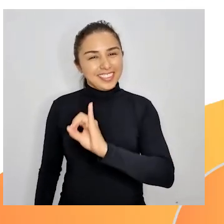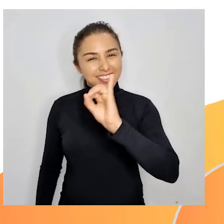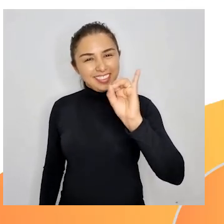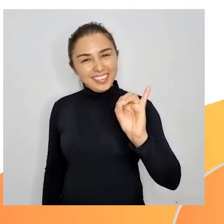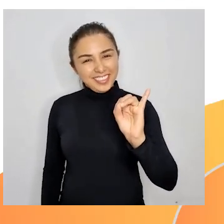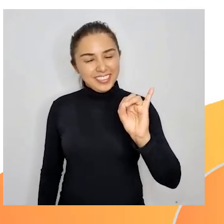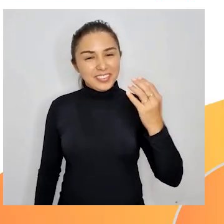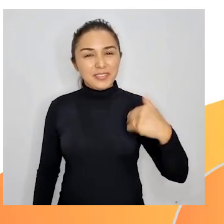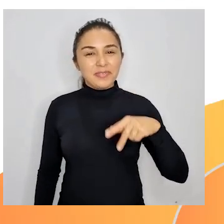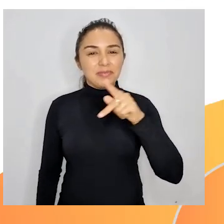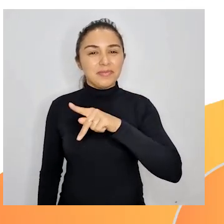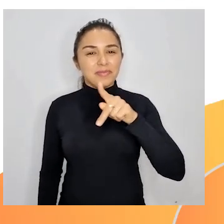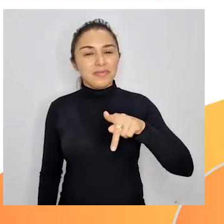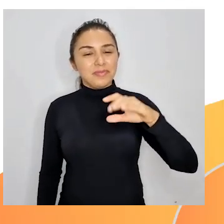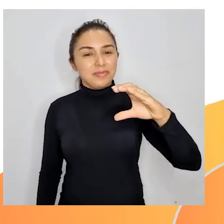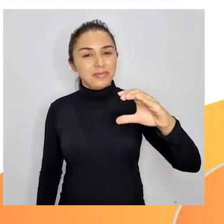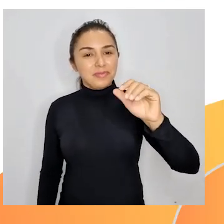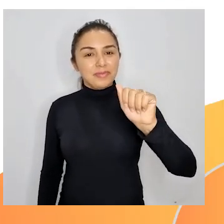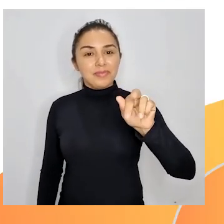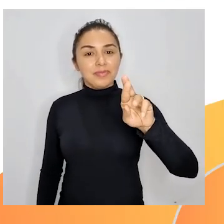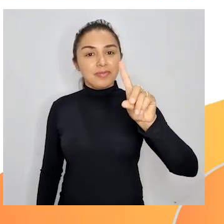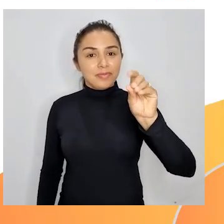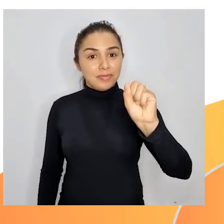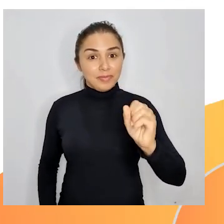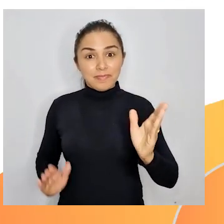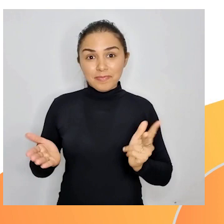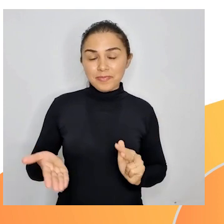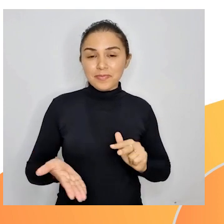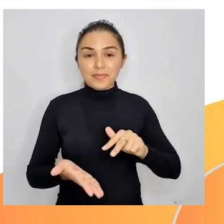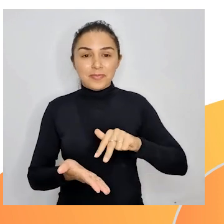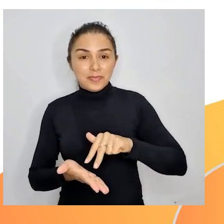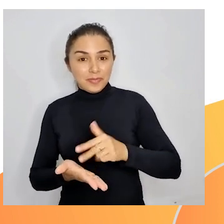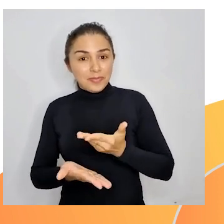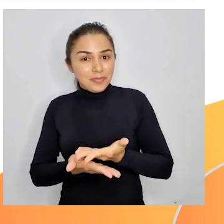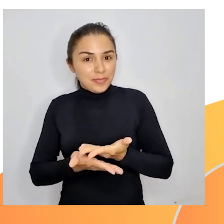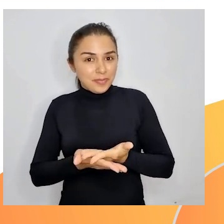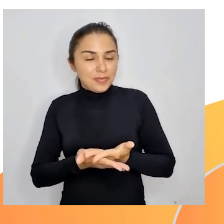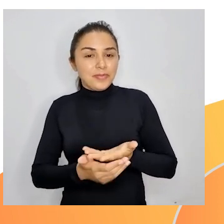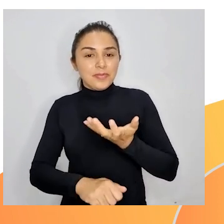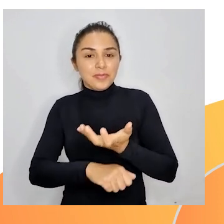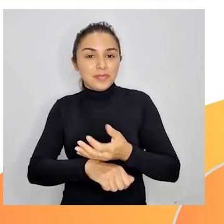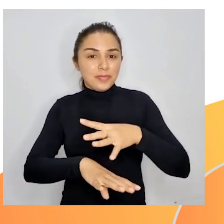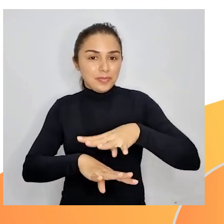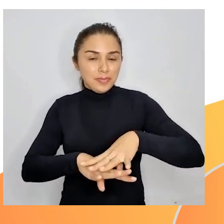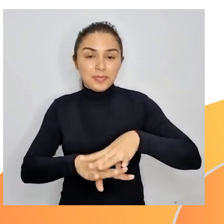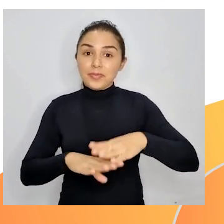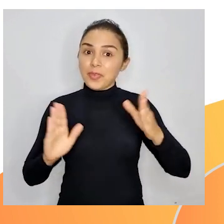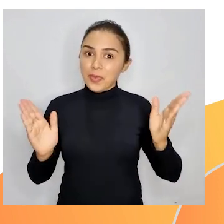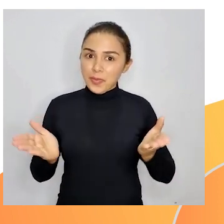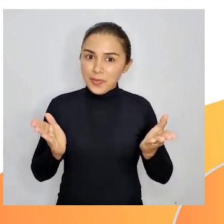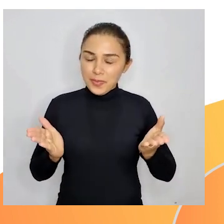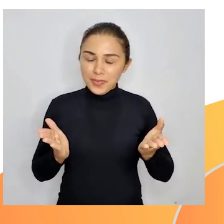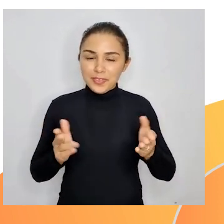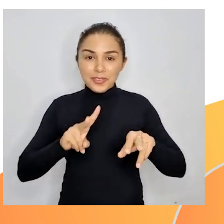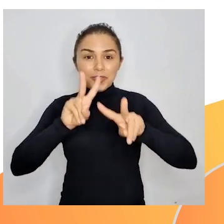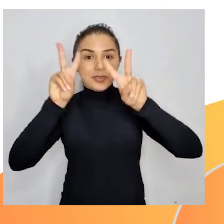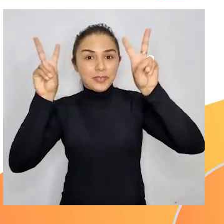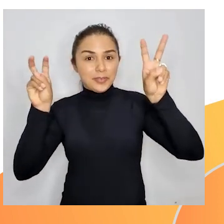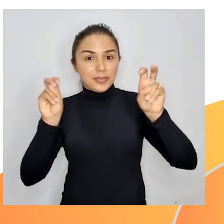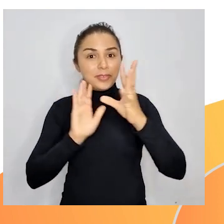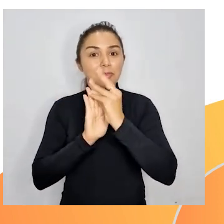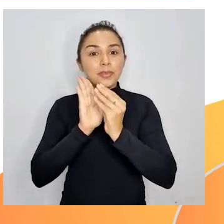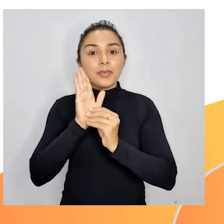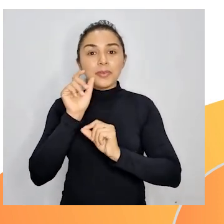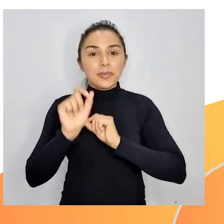Olá, pessoal! Eu sou o professor Carlos Humberto e estamos aqui para mais uma aula de matemática. Hoje, o nosso conteúdo